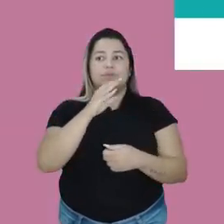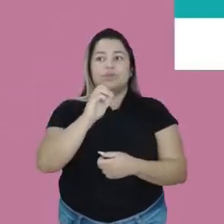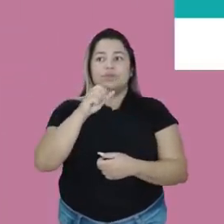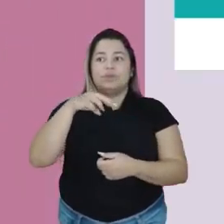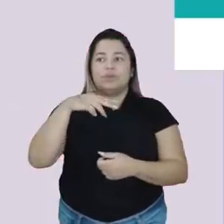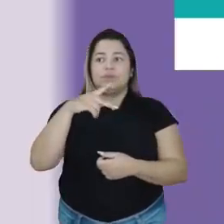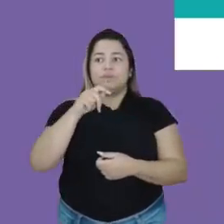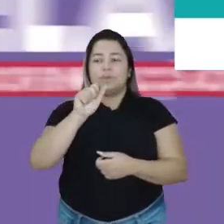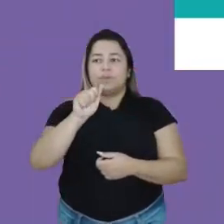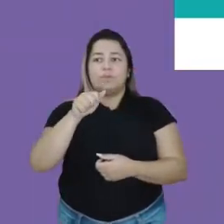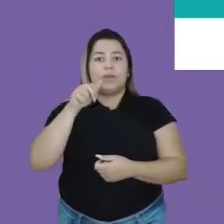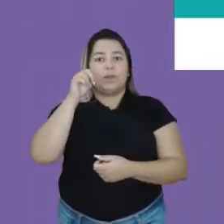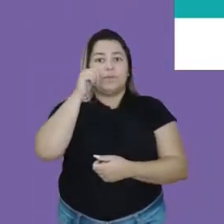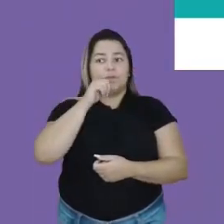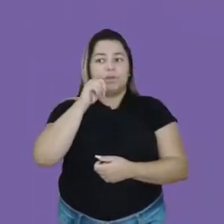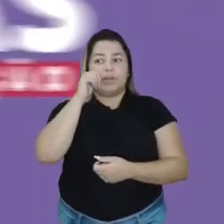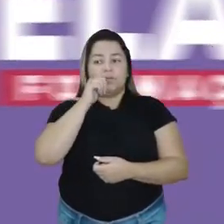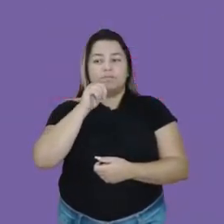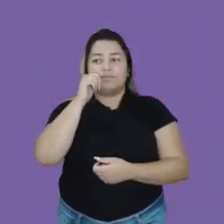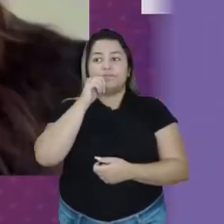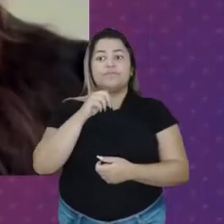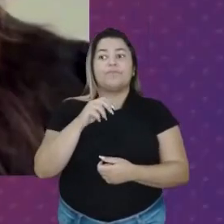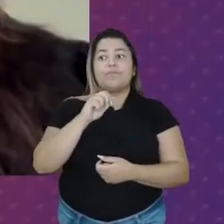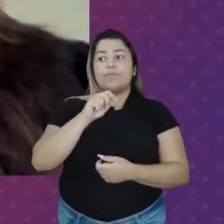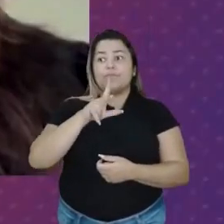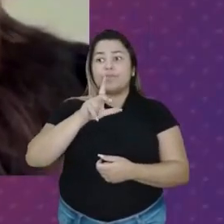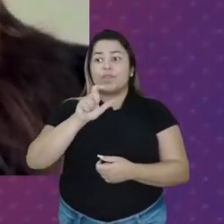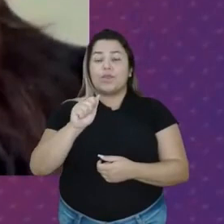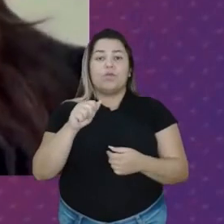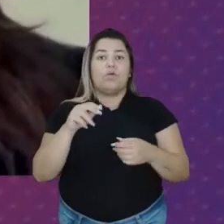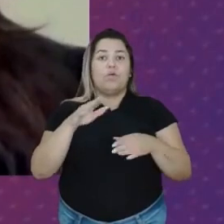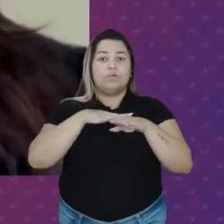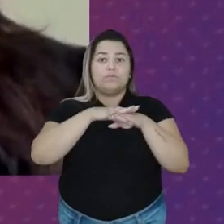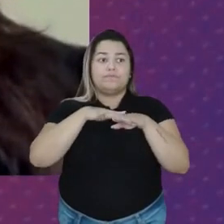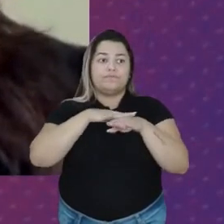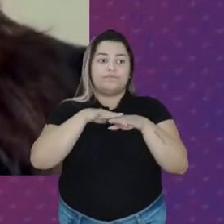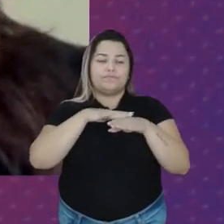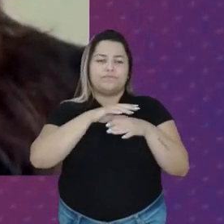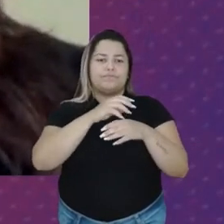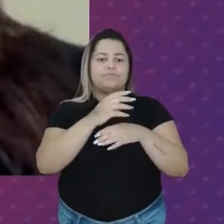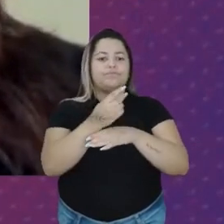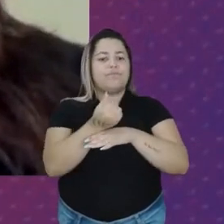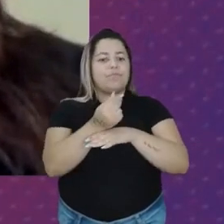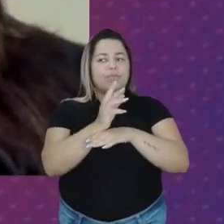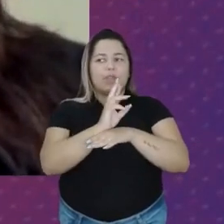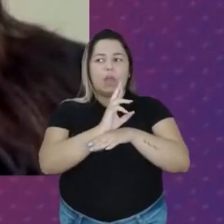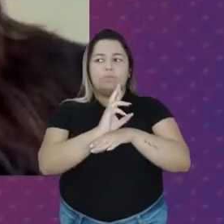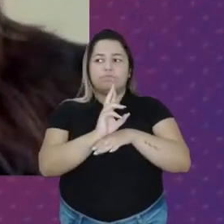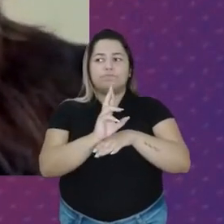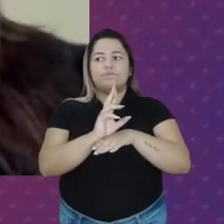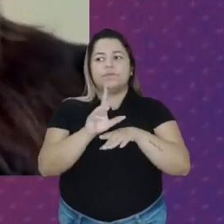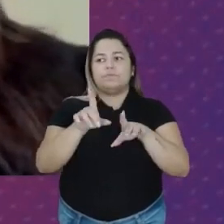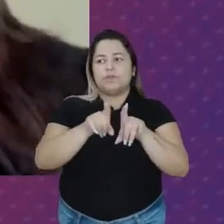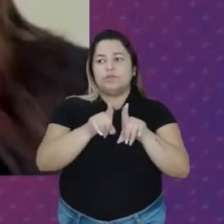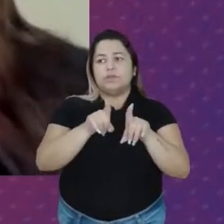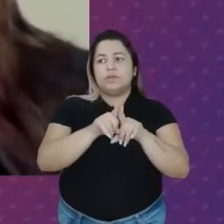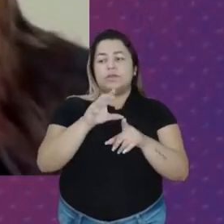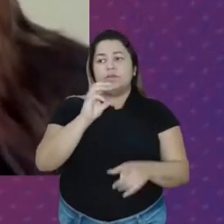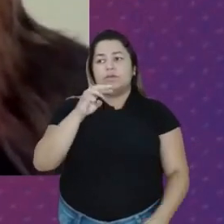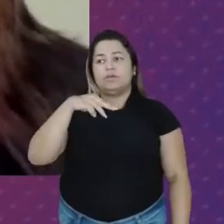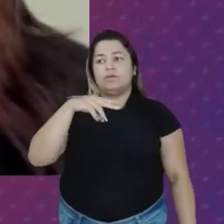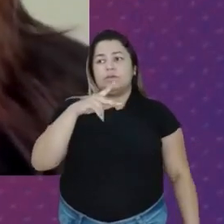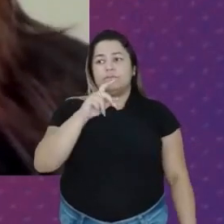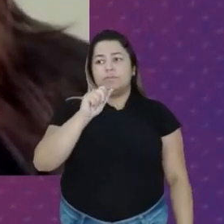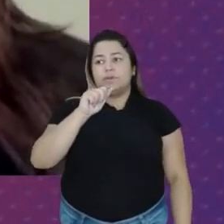mulheres. Na nossa aula, nós vamos conversar sobre financiamento de campanhas eleitorais. Então, como é que vocês